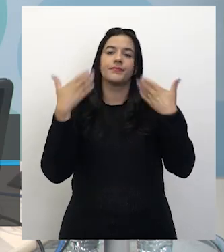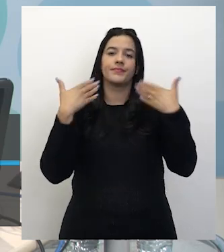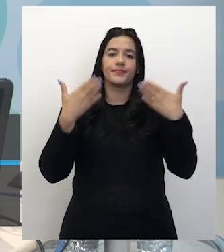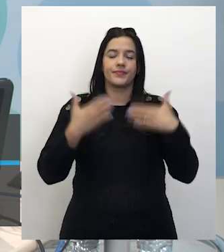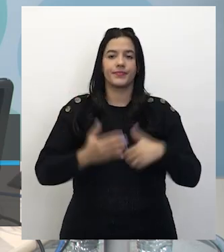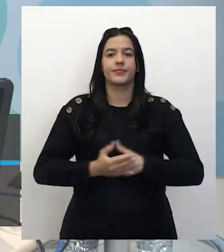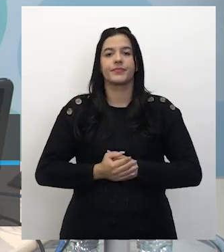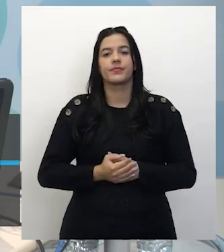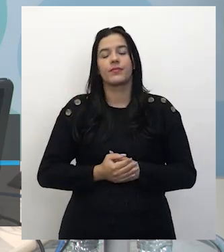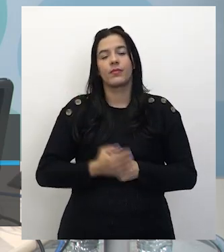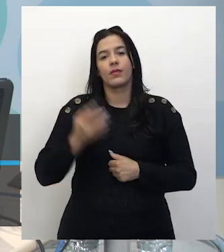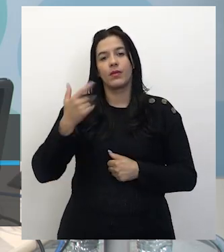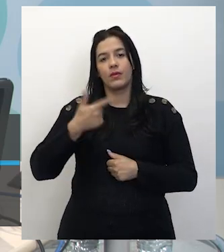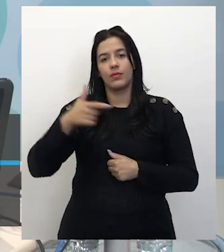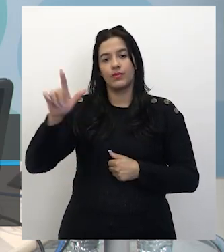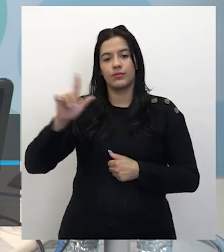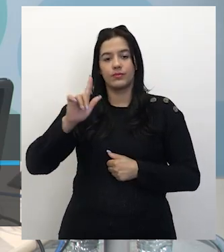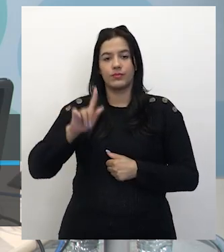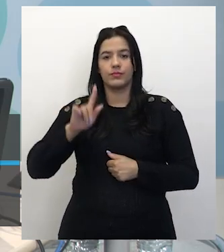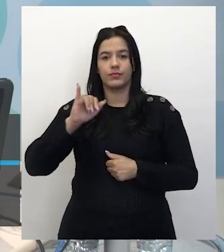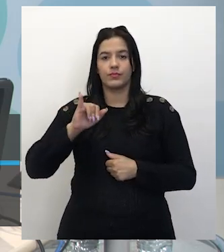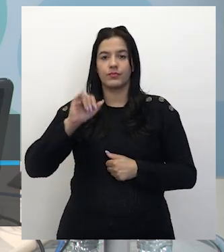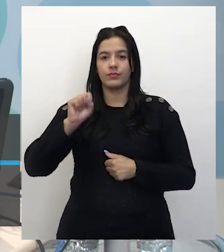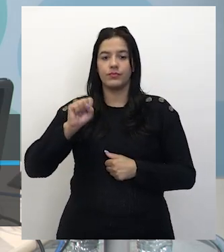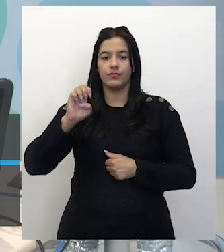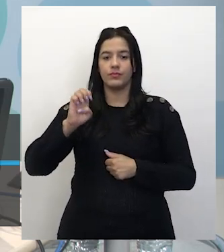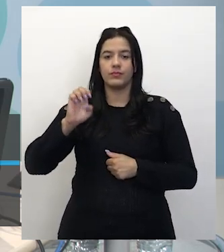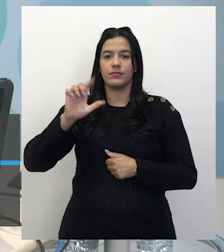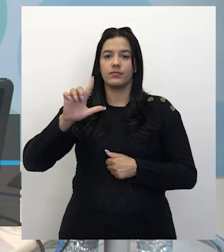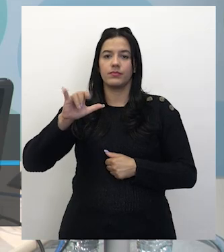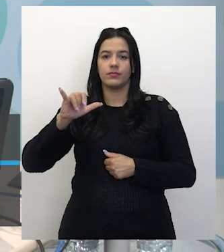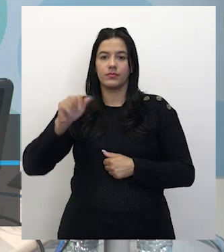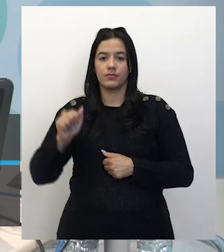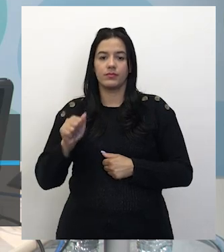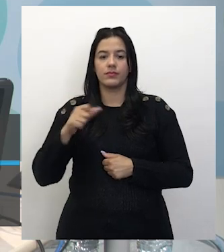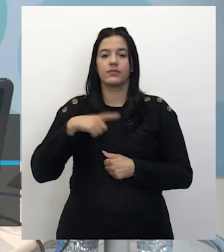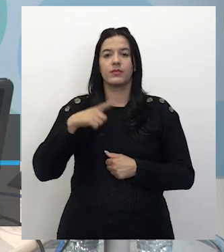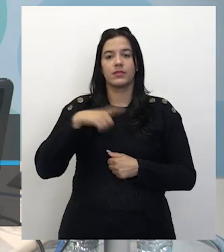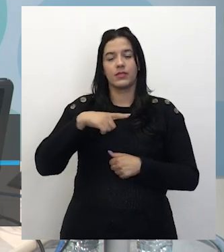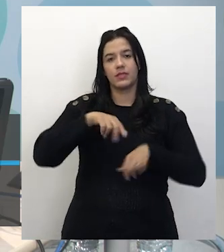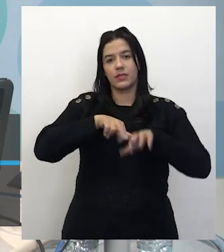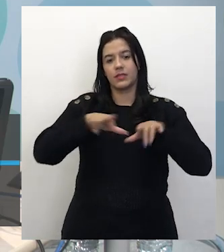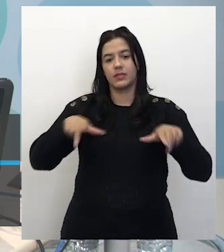Clara da Progisele diz, o Ceará aparenta ter muita areia, cactos.